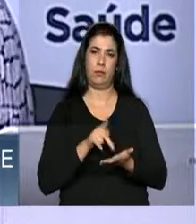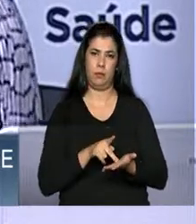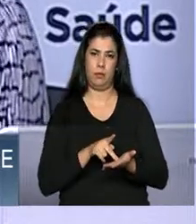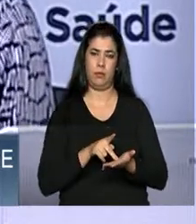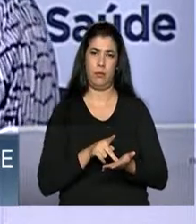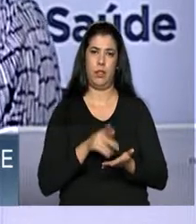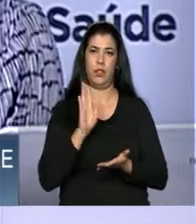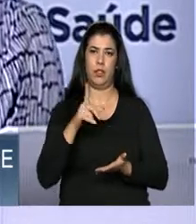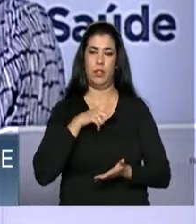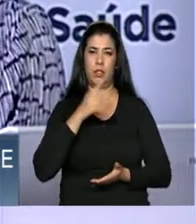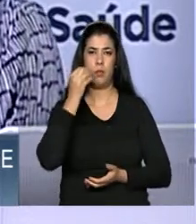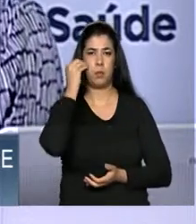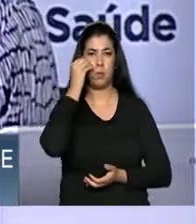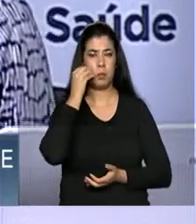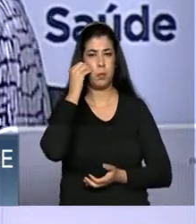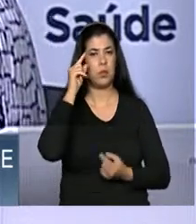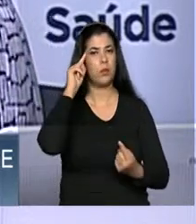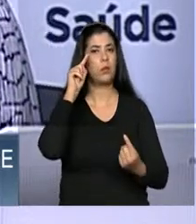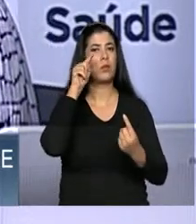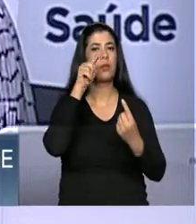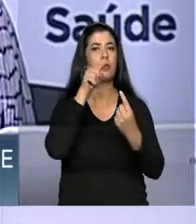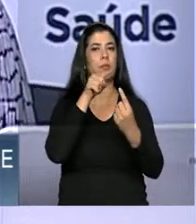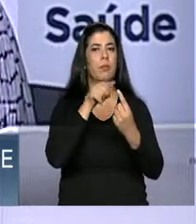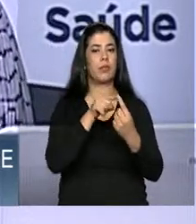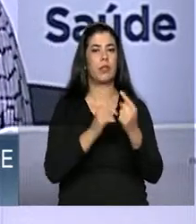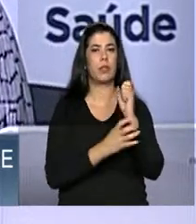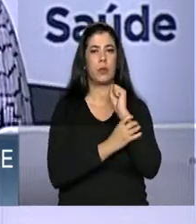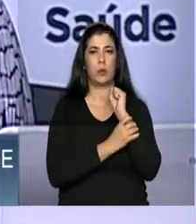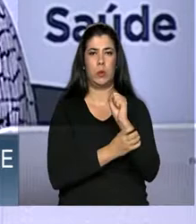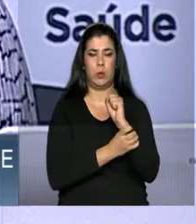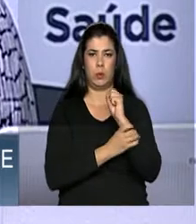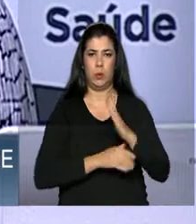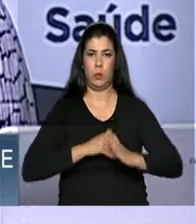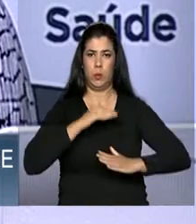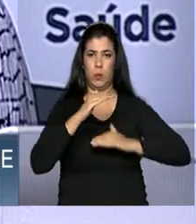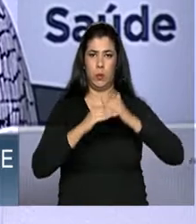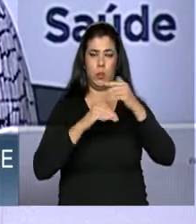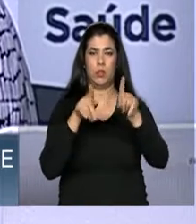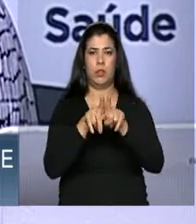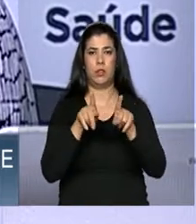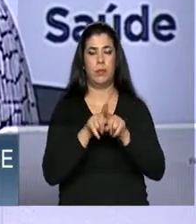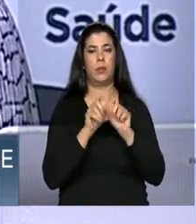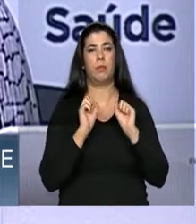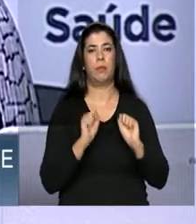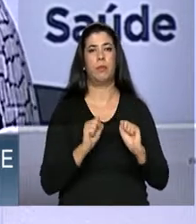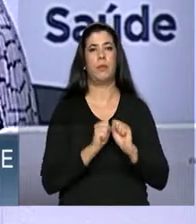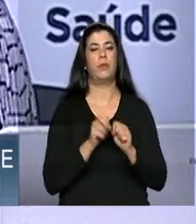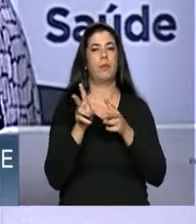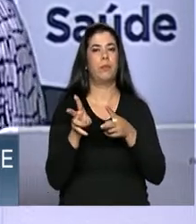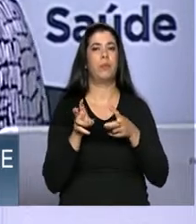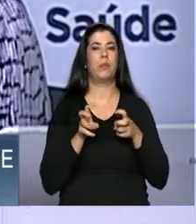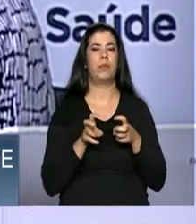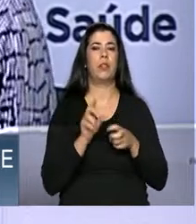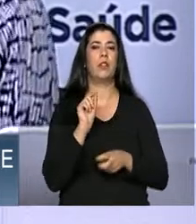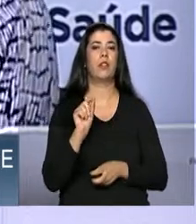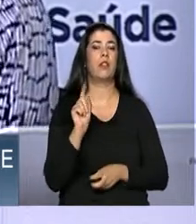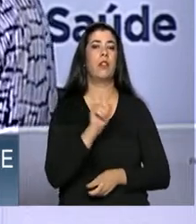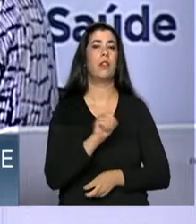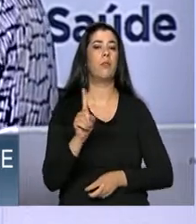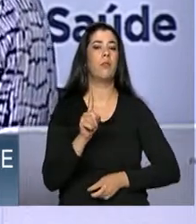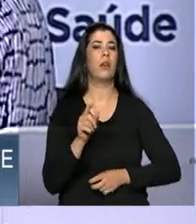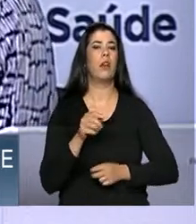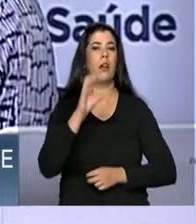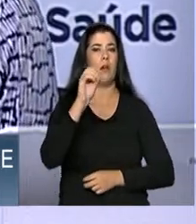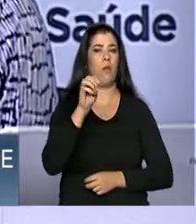é muito ousado essa meta de deter o crescimento do excesso de peso e obesidade. Vocês podem verificar que nem mesmo a